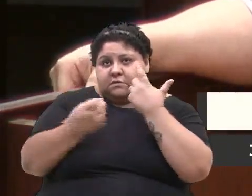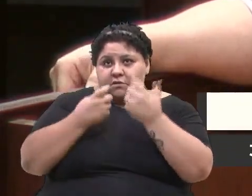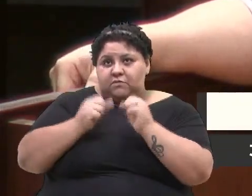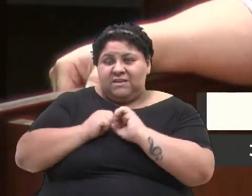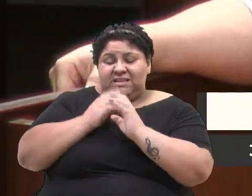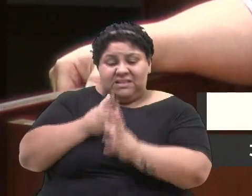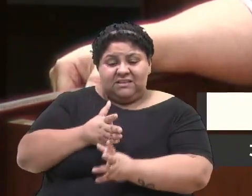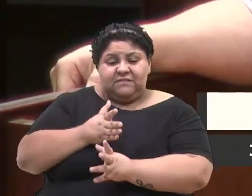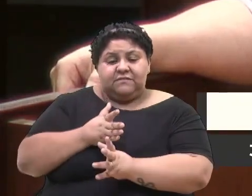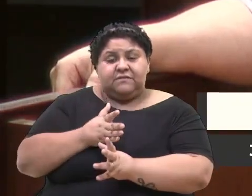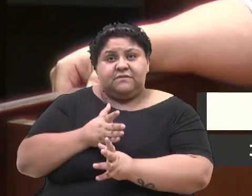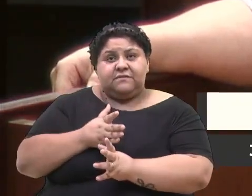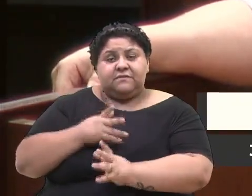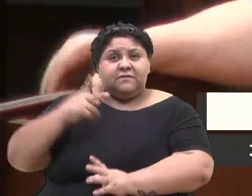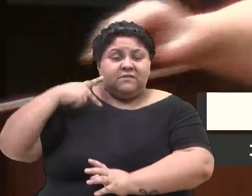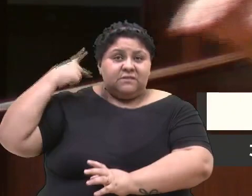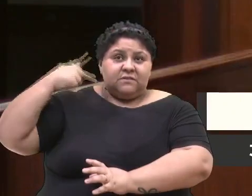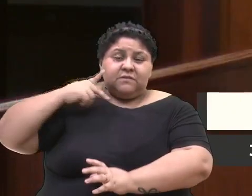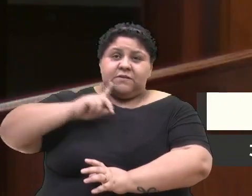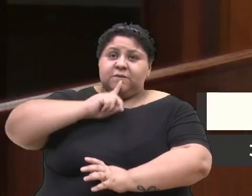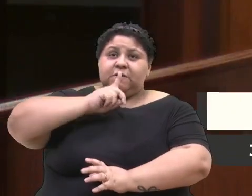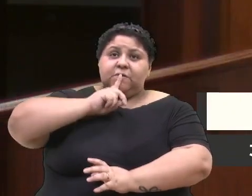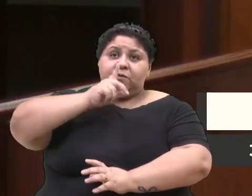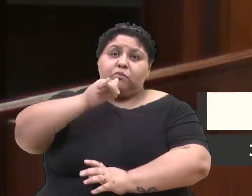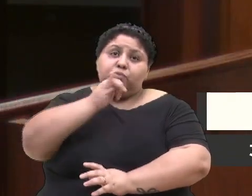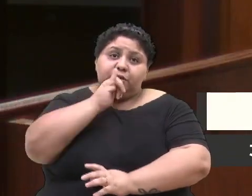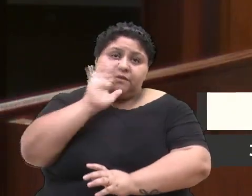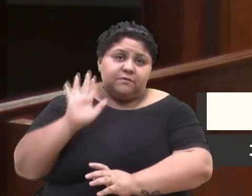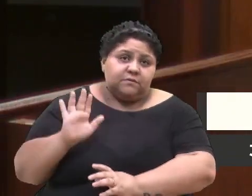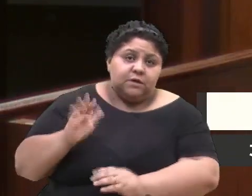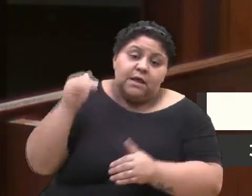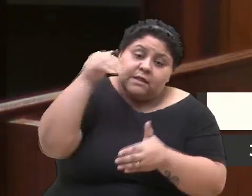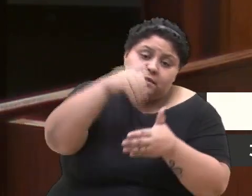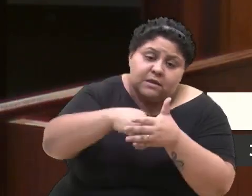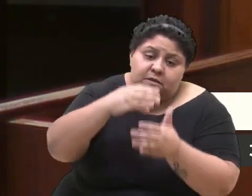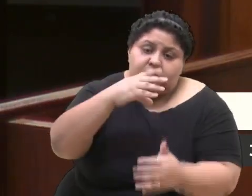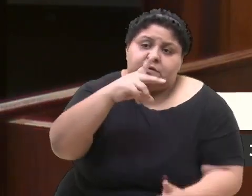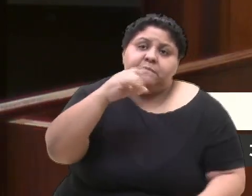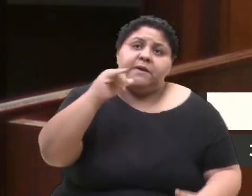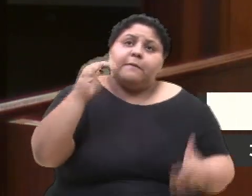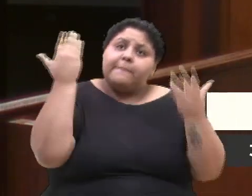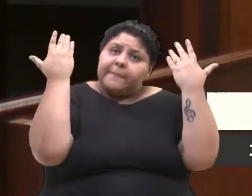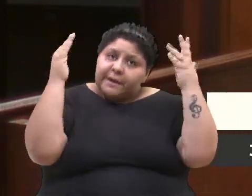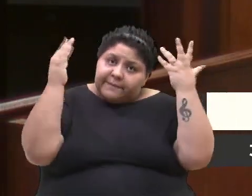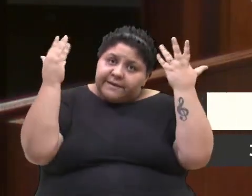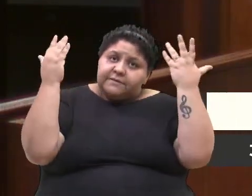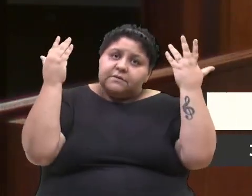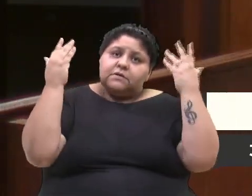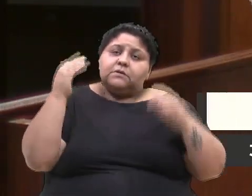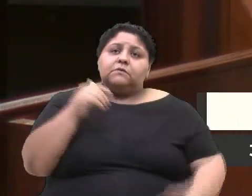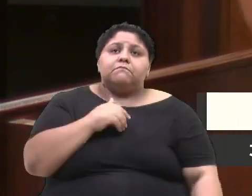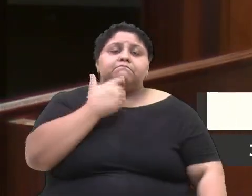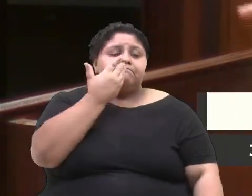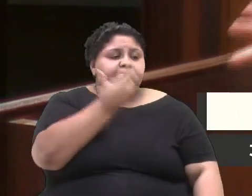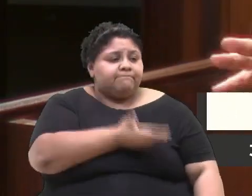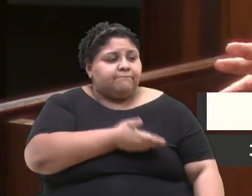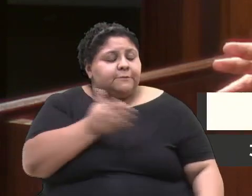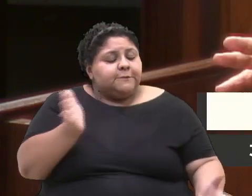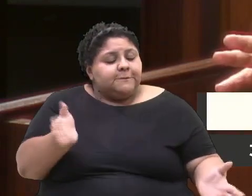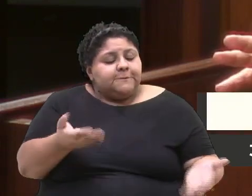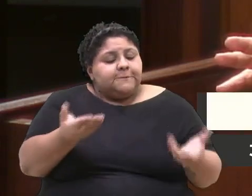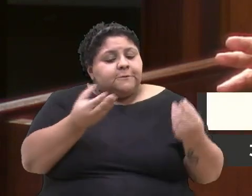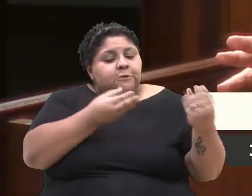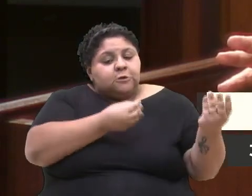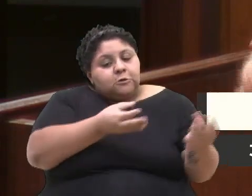atitudes do vereador Alberto Meneguzzi, por exemplo, dentro da CPI. Parabéns, vereador. O senhor me contemplou por diversas